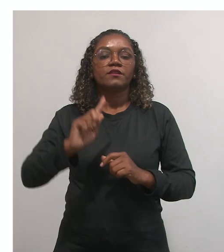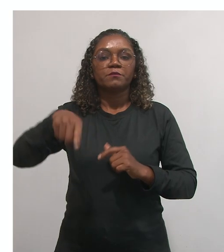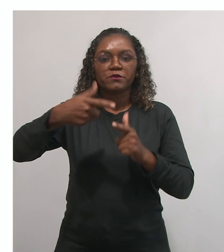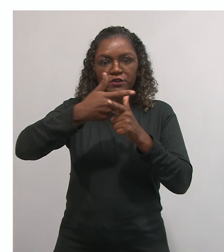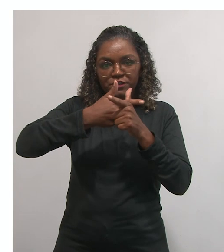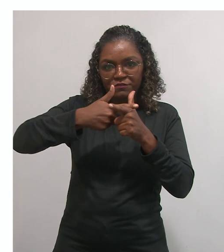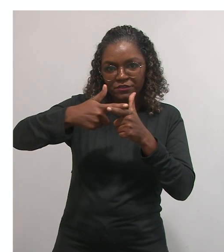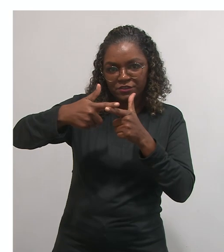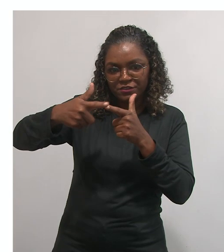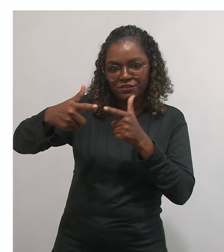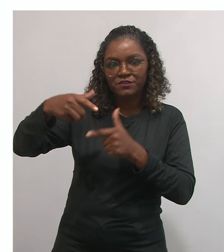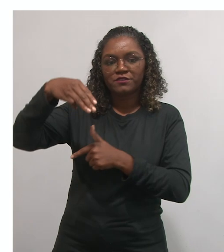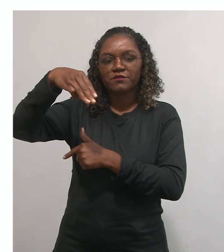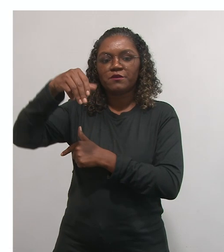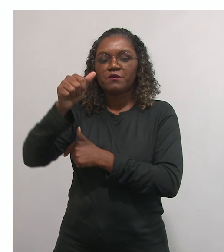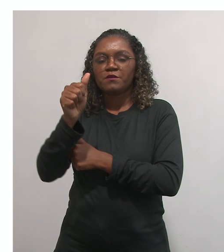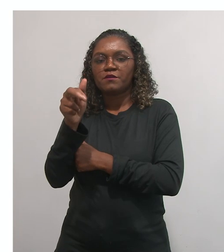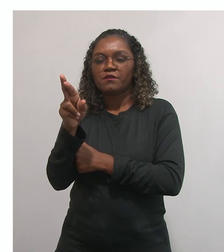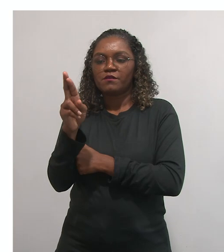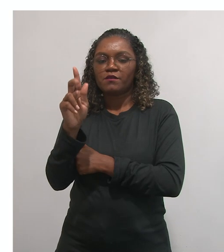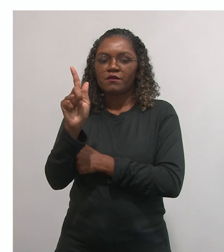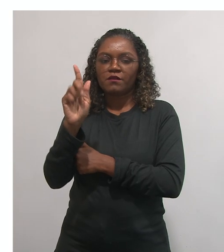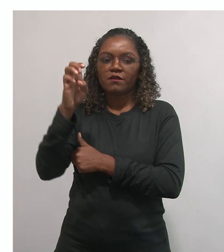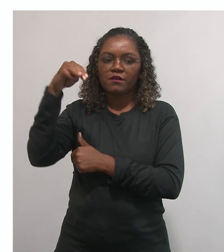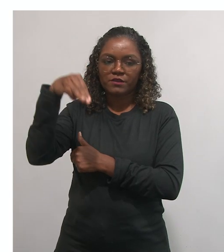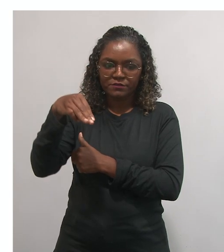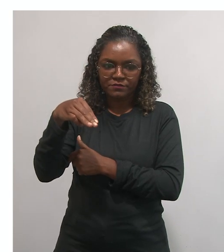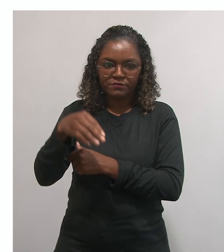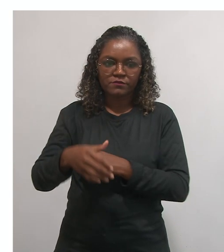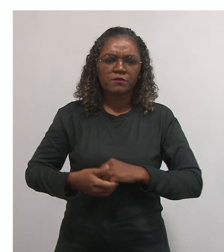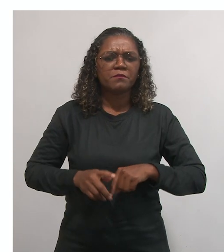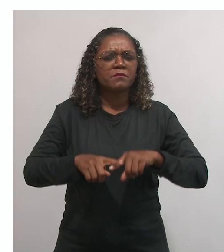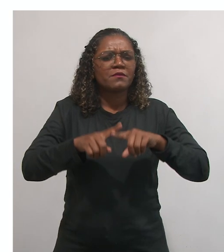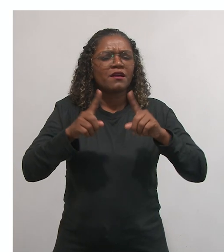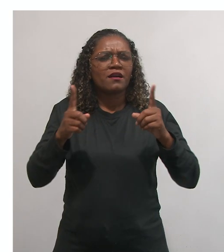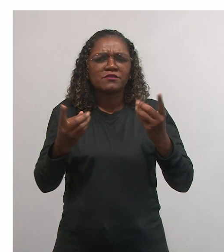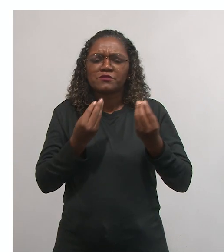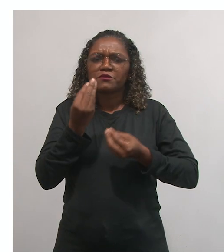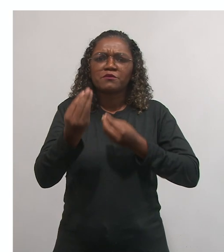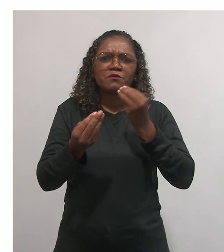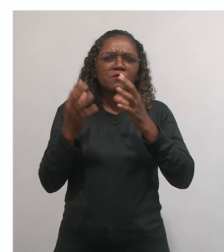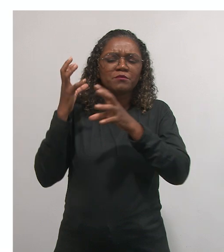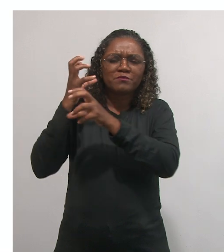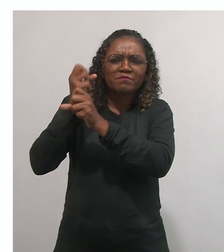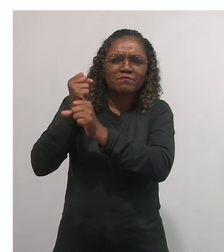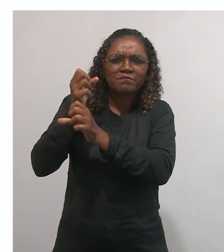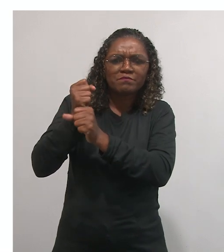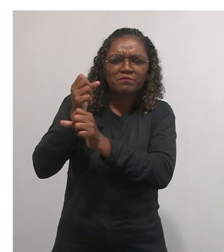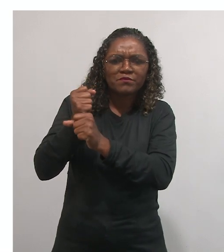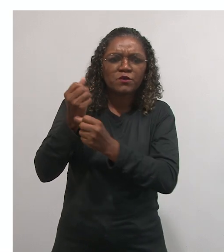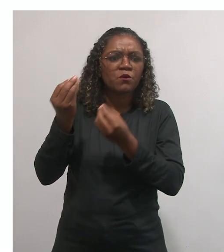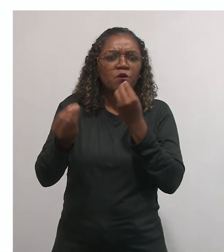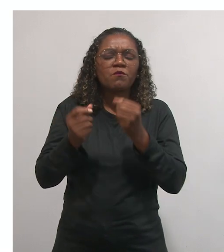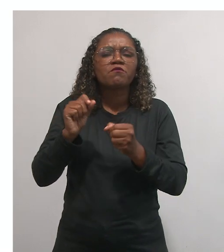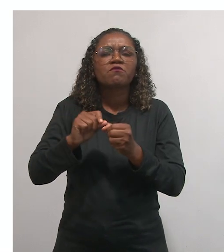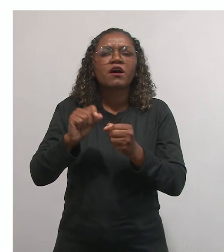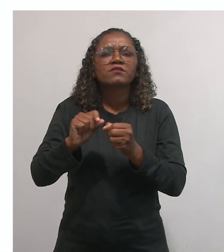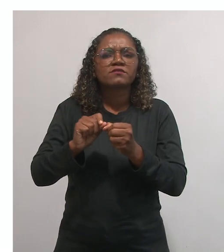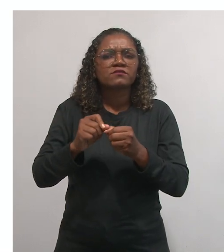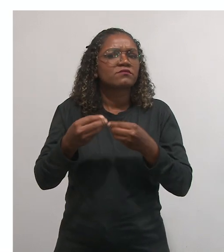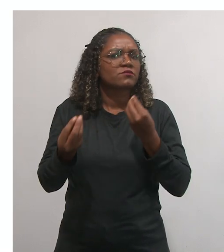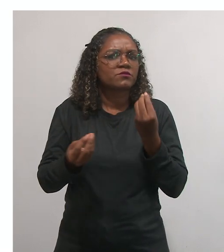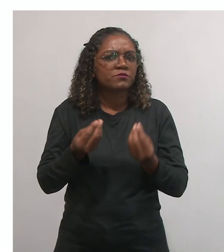dividido pela margem de contribuição ponderada Então como que a gente calcula o ponto de equilíbrio